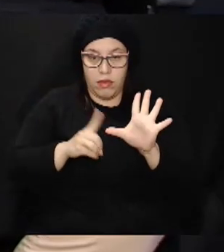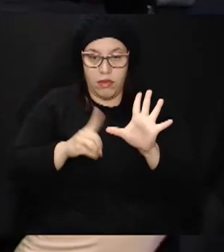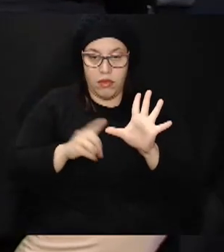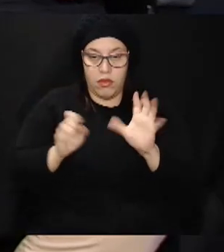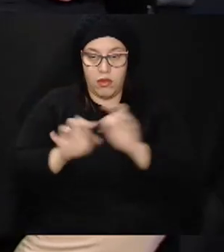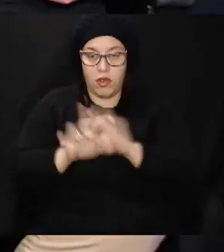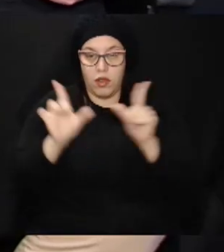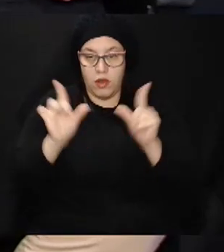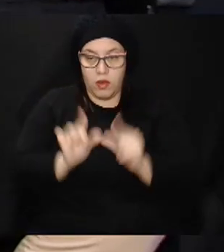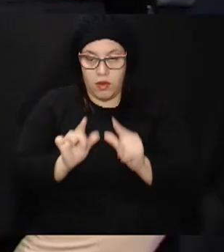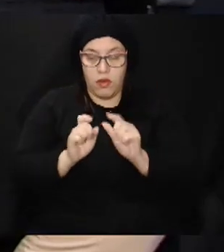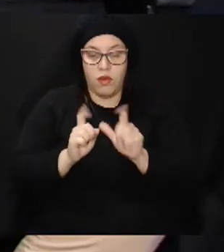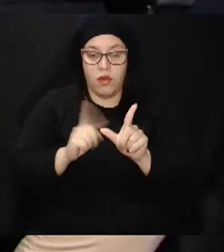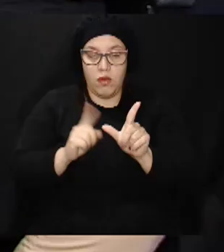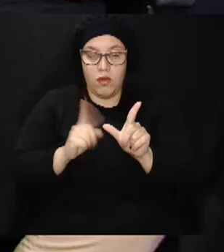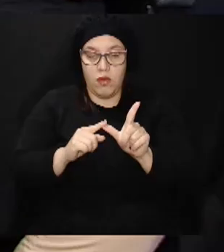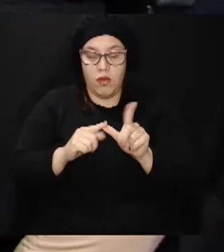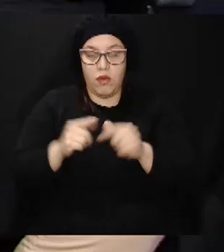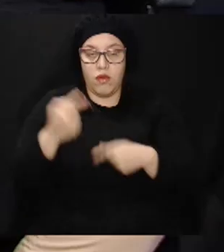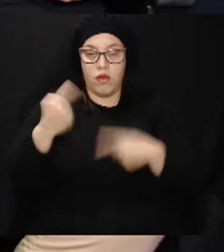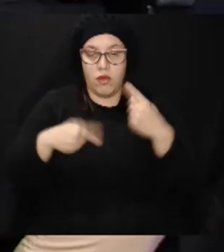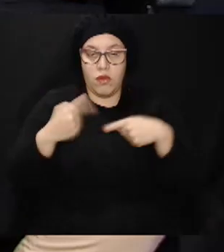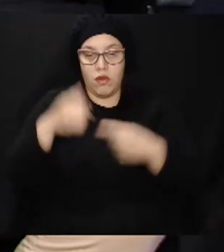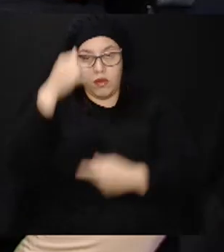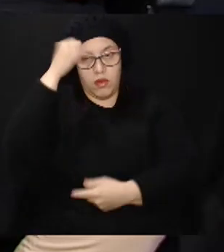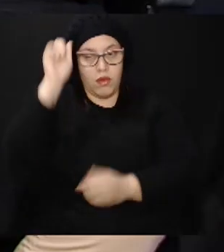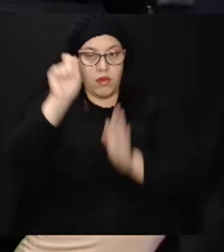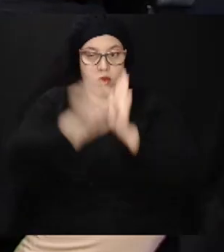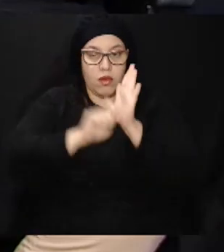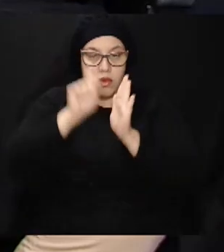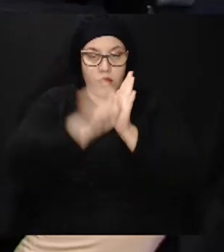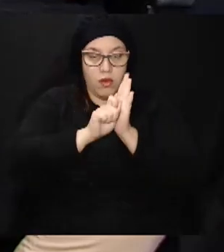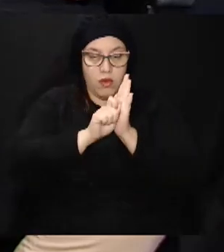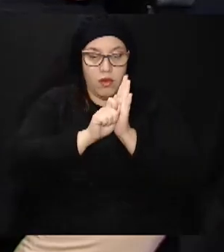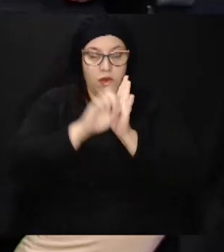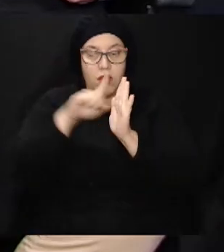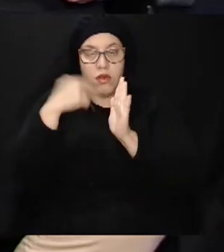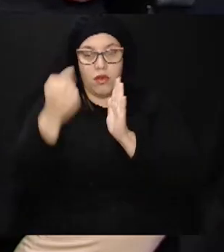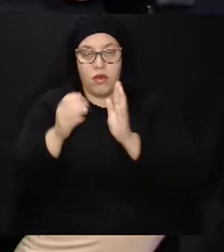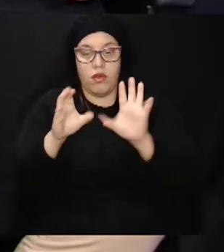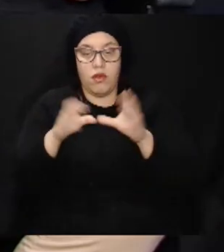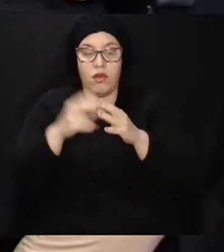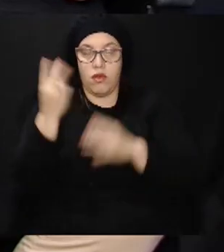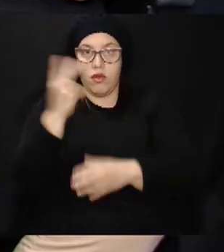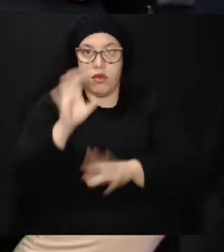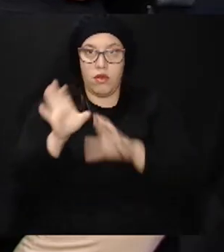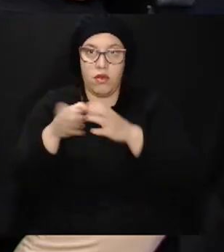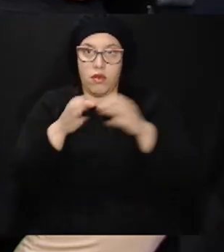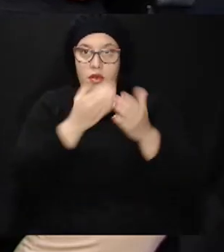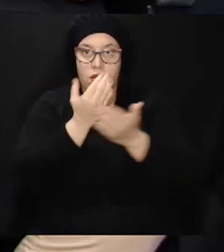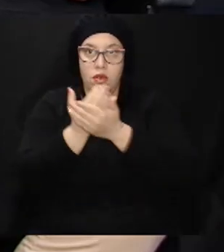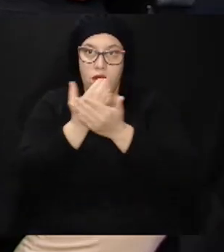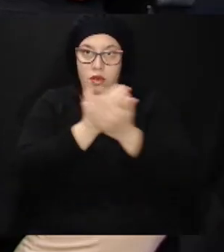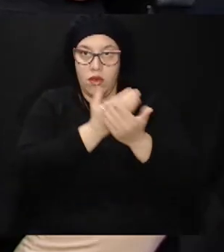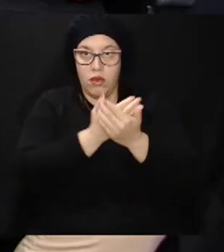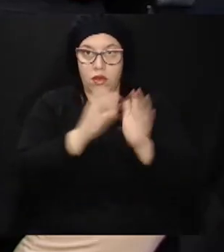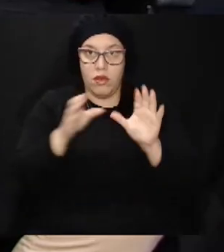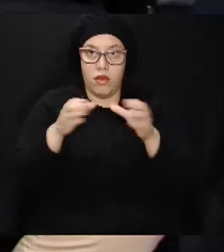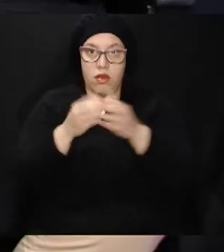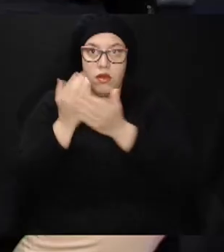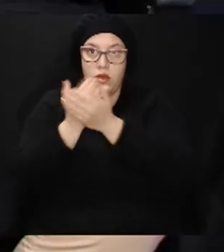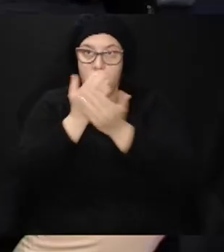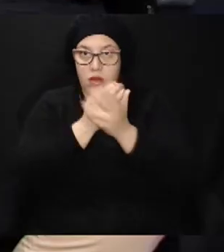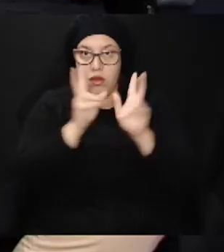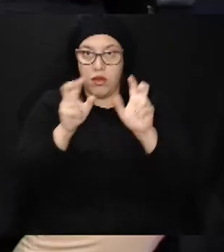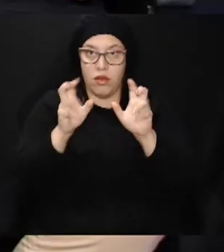Reduzida, a Comissão de Políticas de Prevenção às Drogas, além de ser membro de 2 comissões de estudos, a Comissão de Estudos sobre a